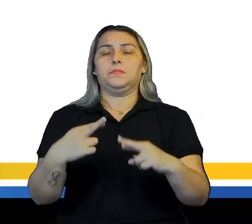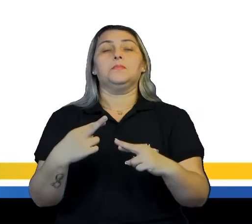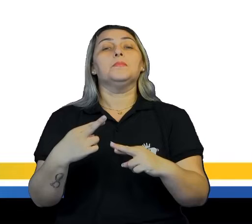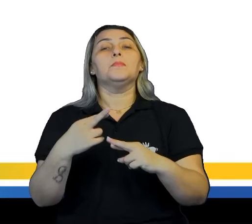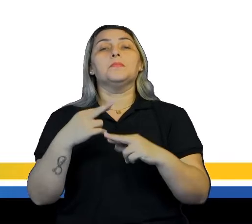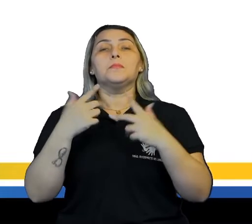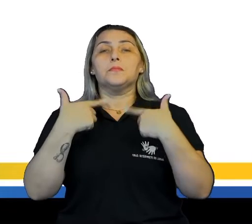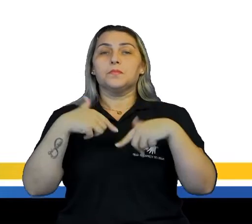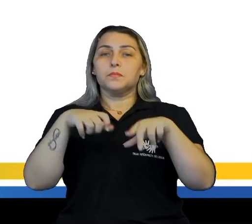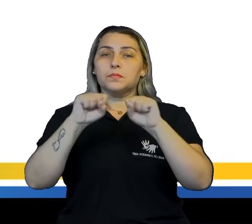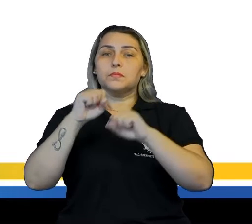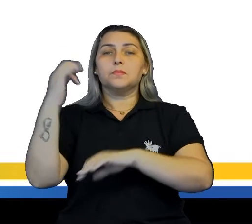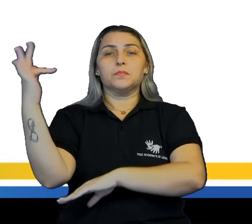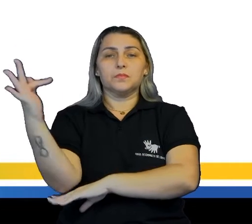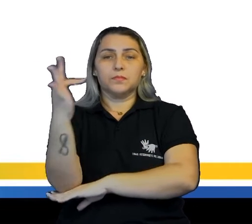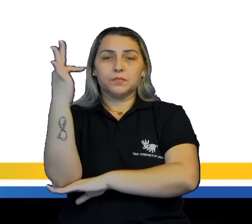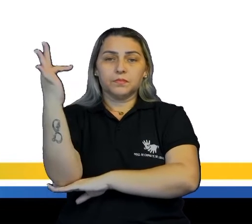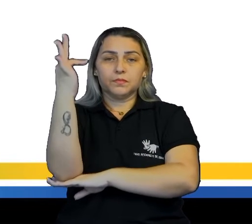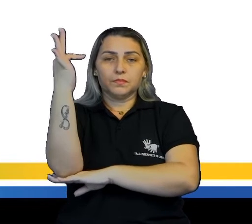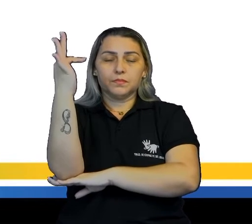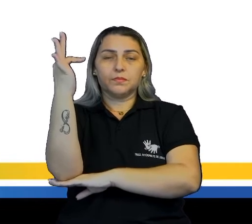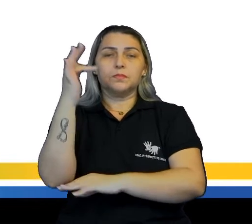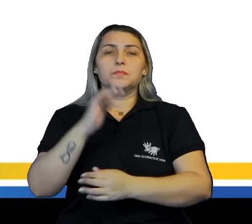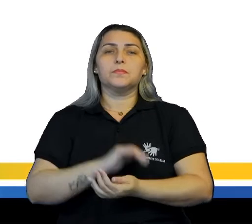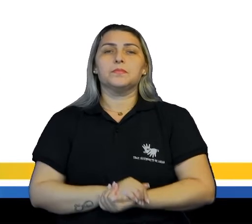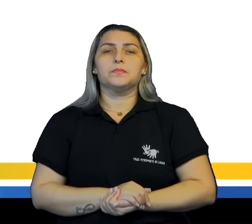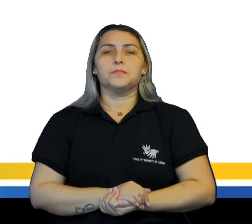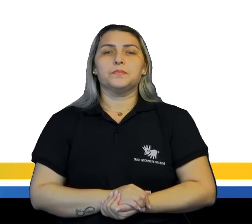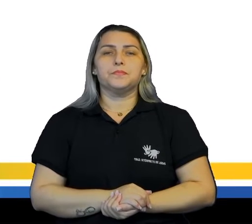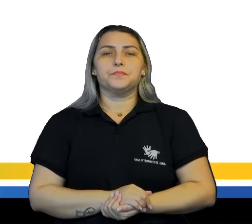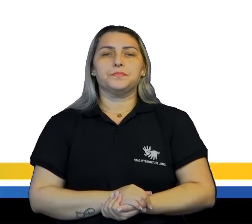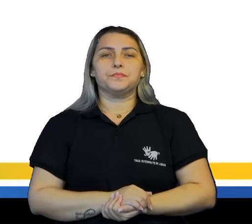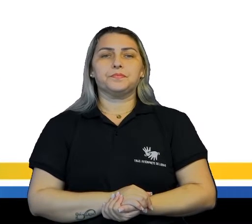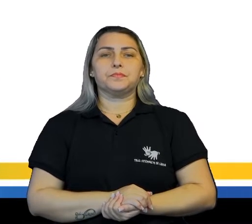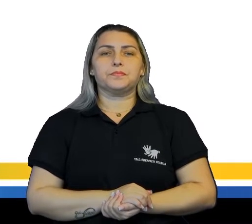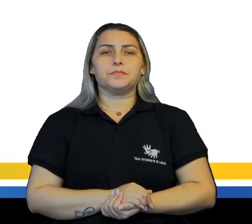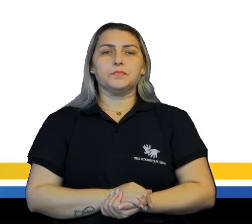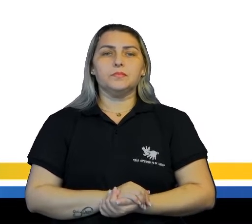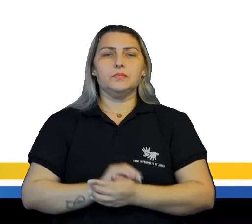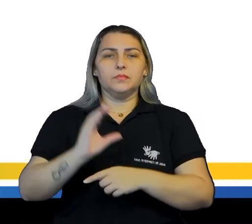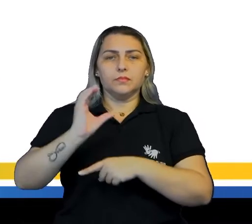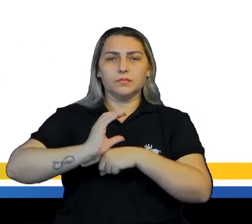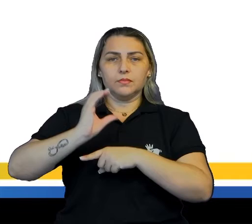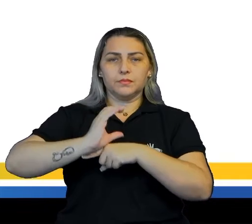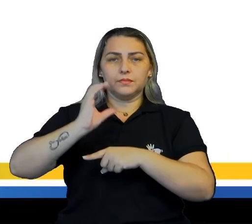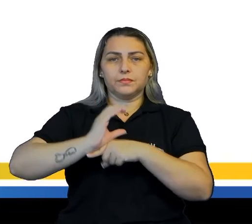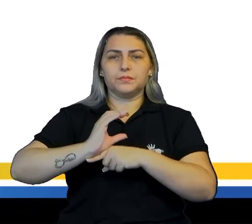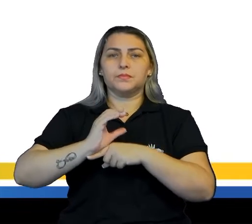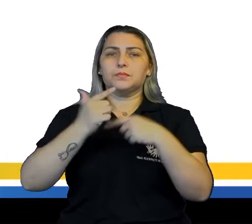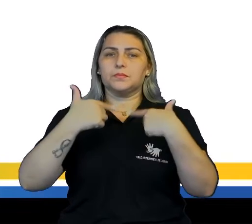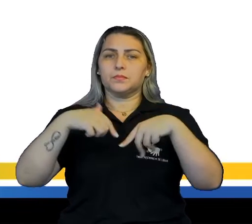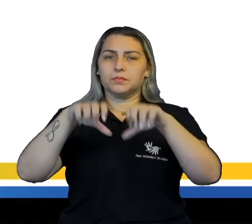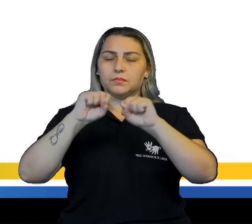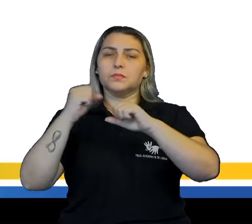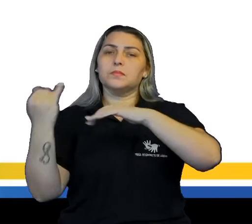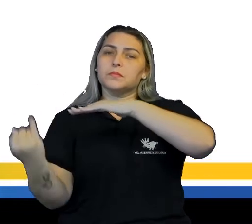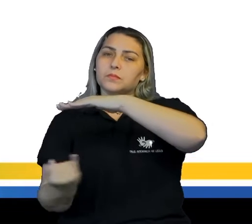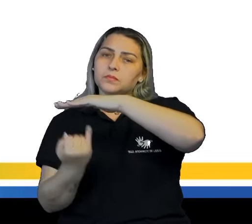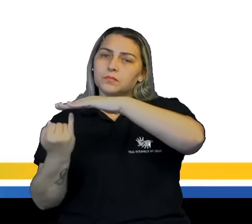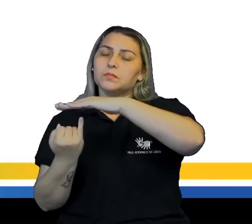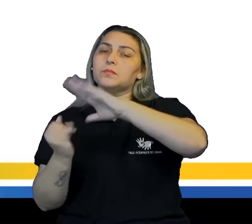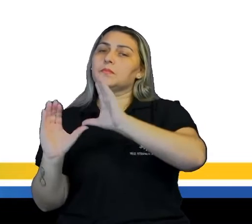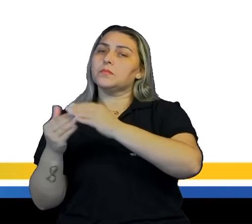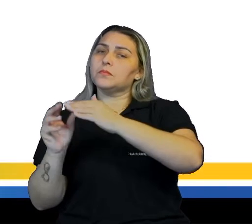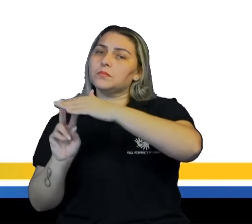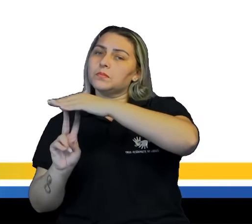de livros, uma carta para reclamação, nós utilizamos a linguagem formal. Em uma conversa numa praça